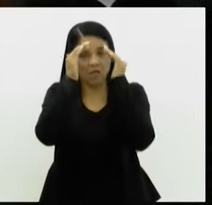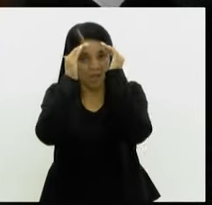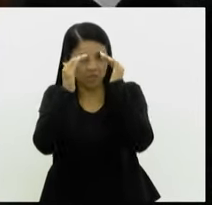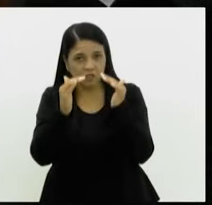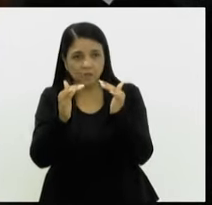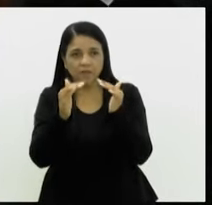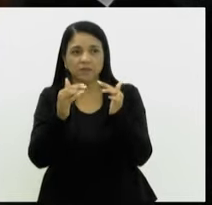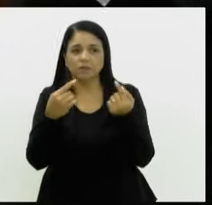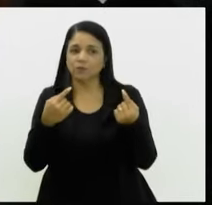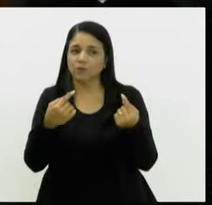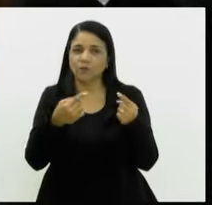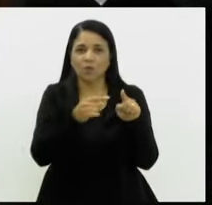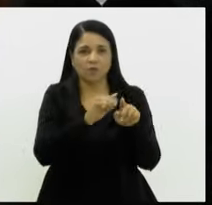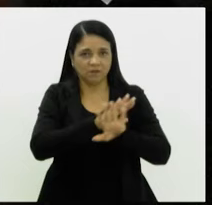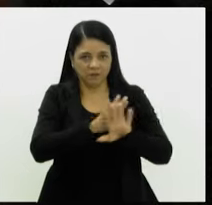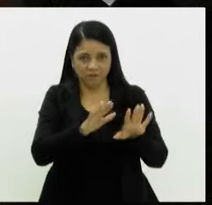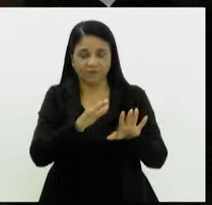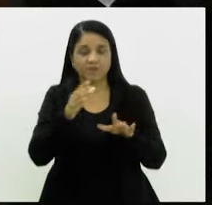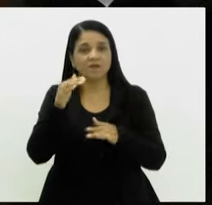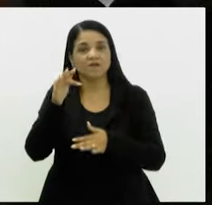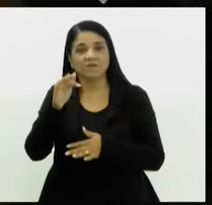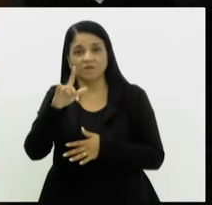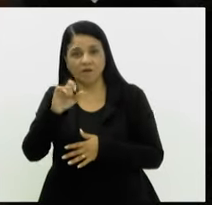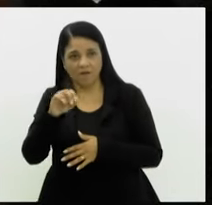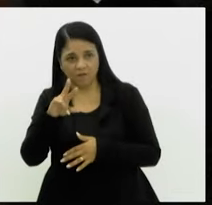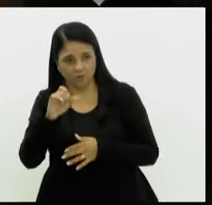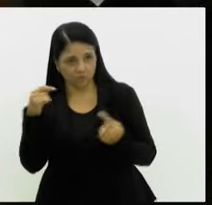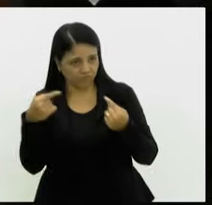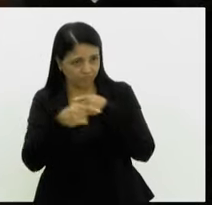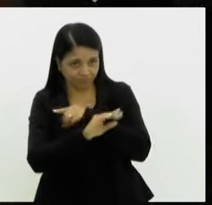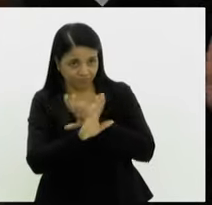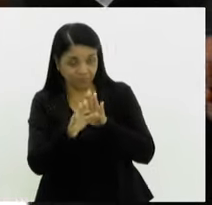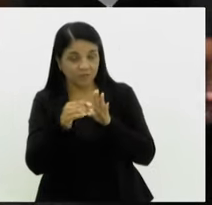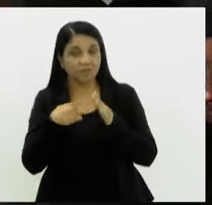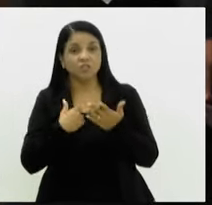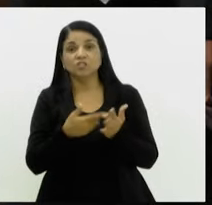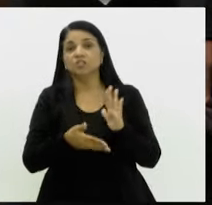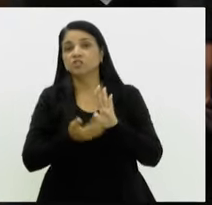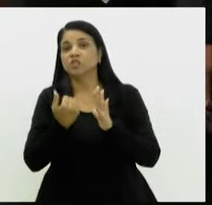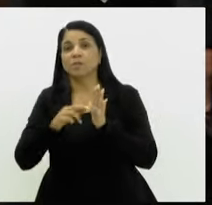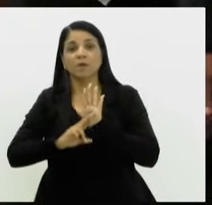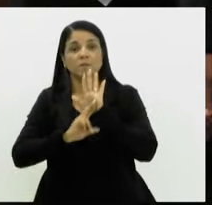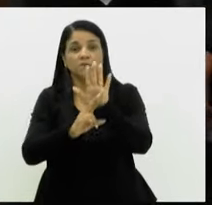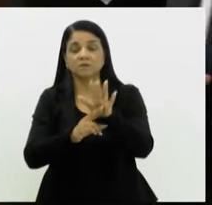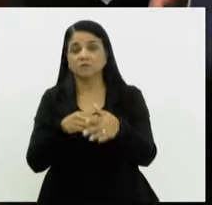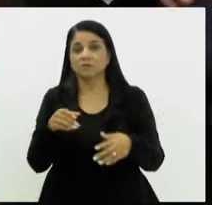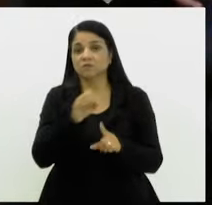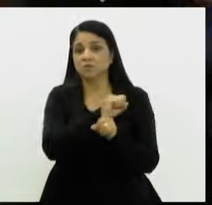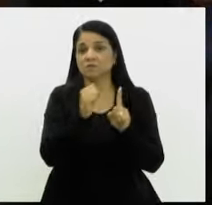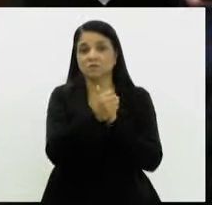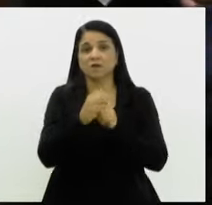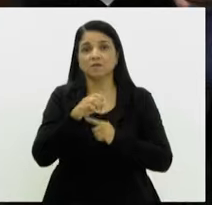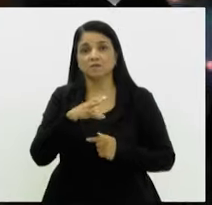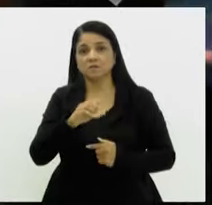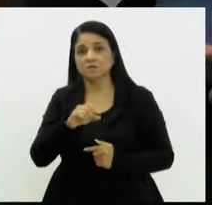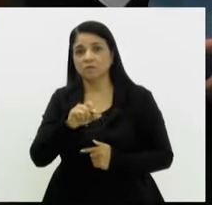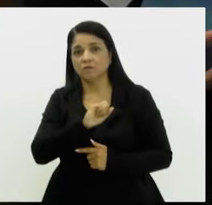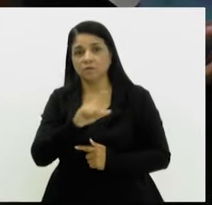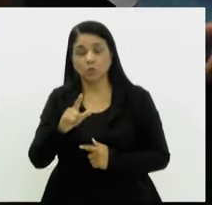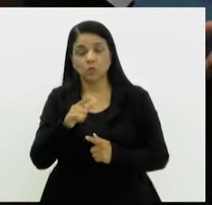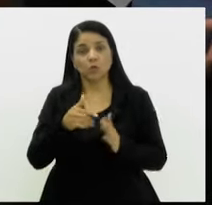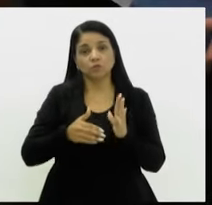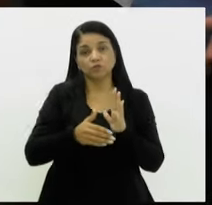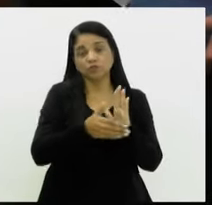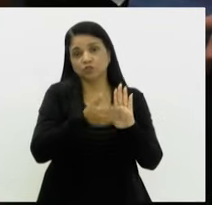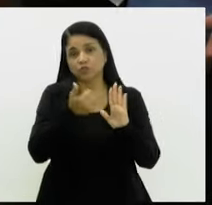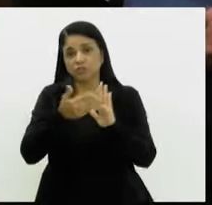deputado Flávio, que ele disse que nós tiramos a representatividade da sociedade civil quando retiramos as pessoas